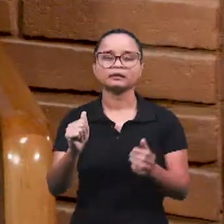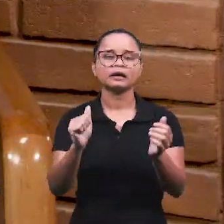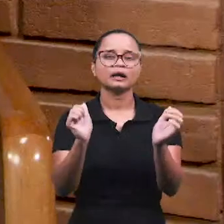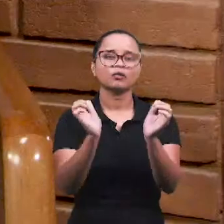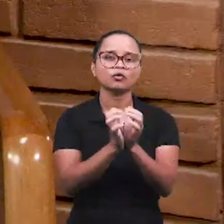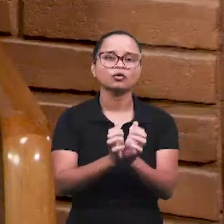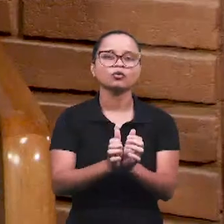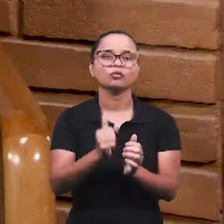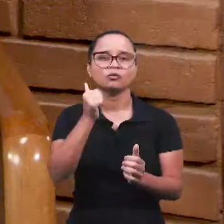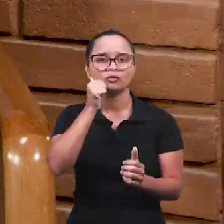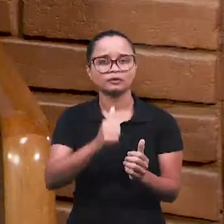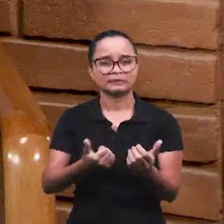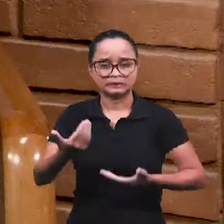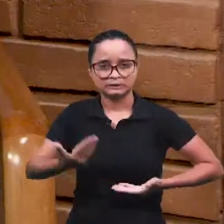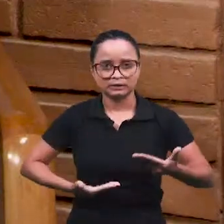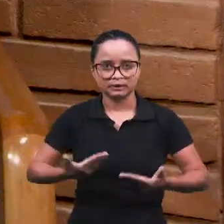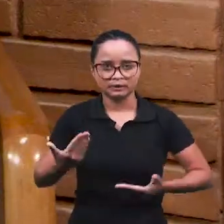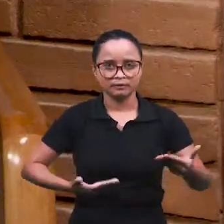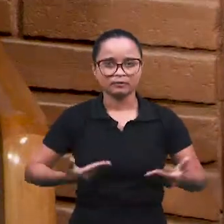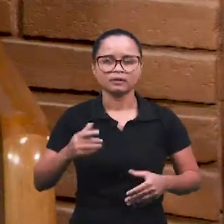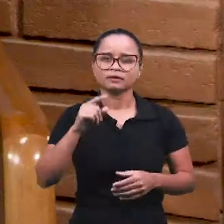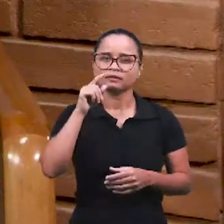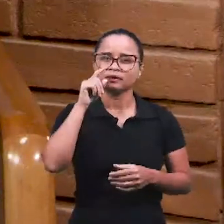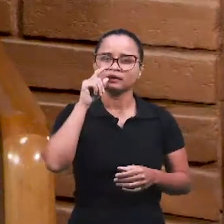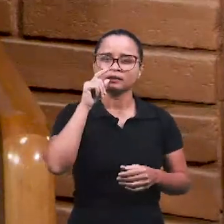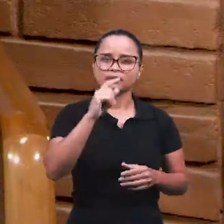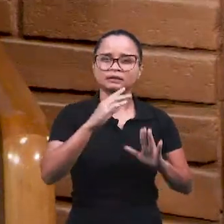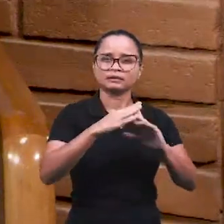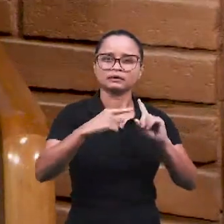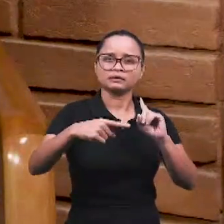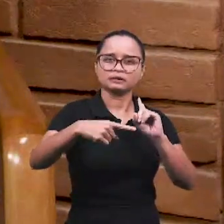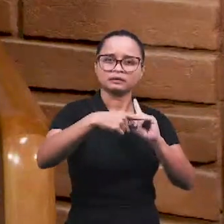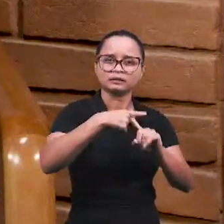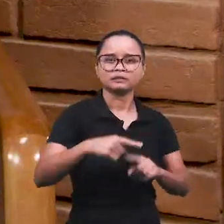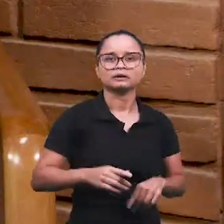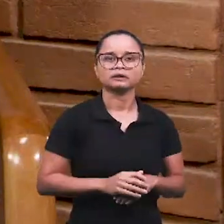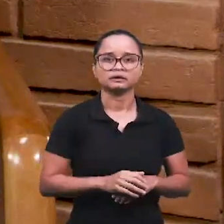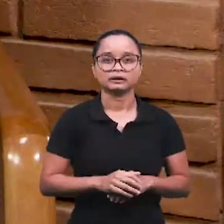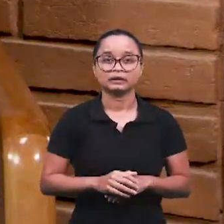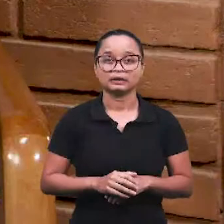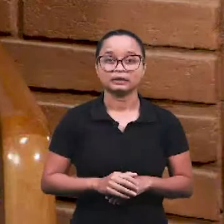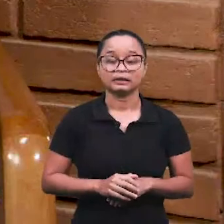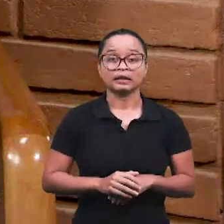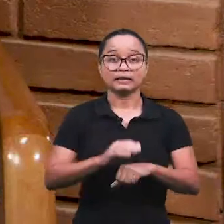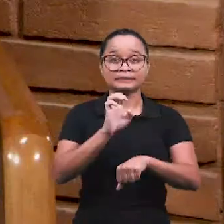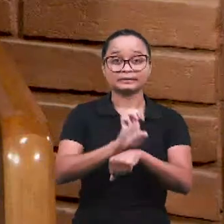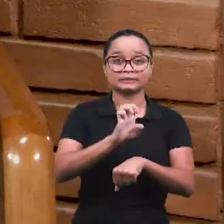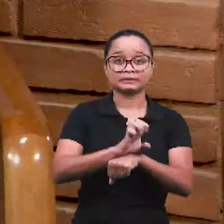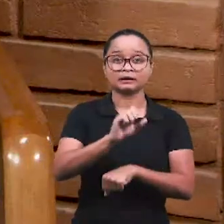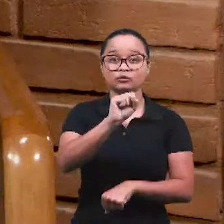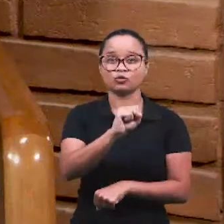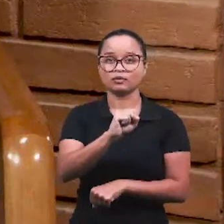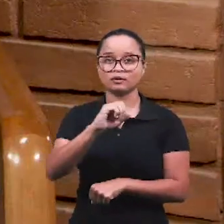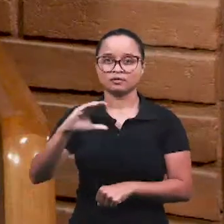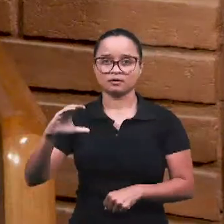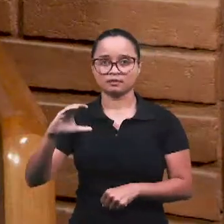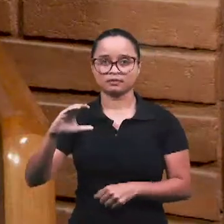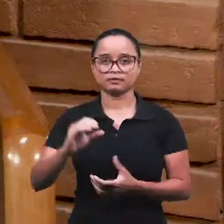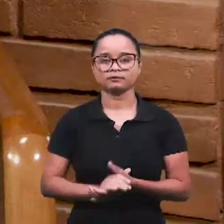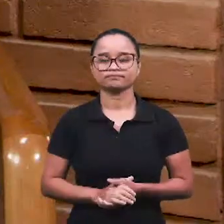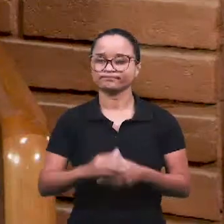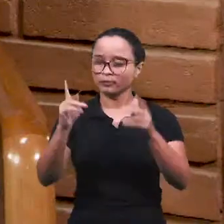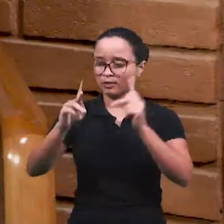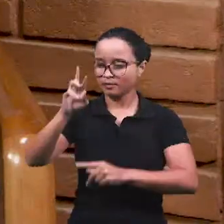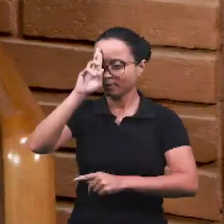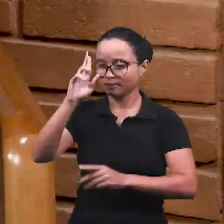pertence ao grupo de senhoras da nossa igreja na cidade de São José, no estado de Santa Catarina. Irmã Suelana,